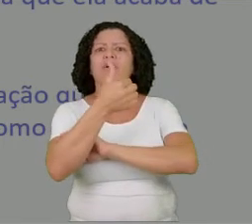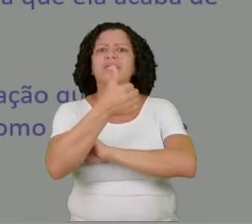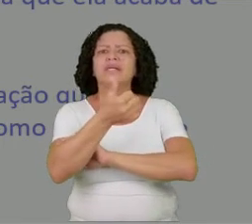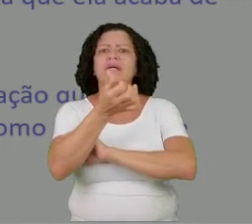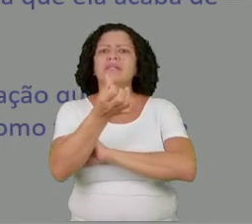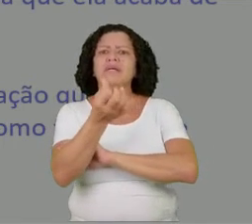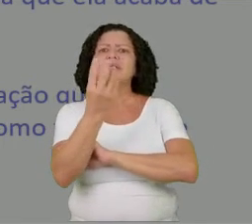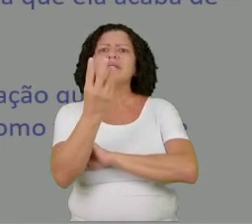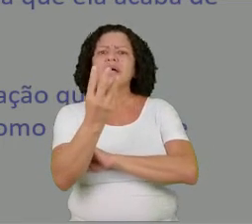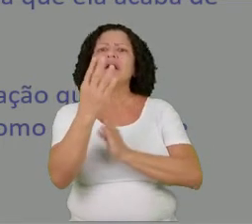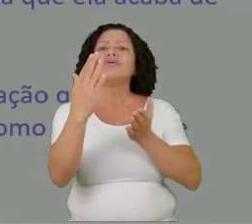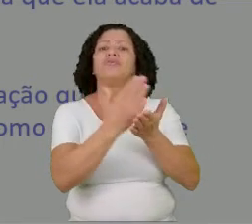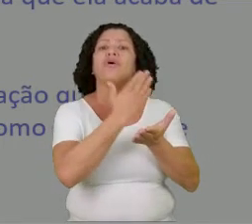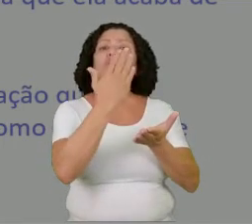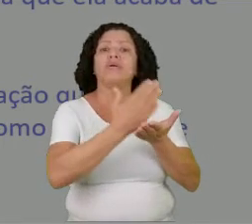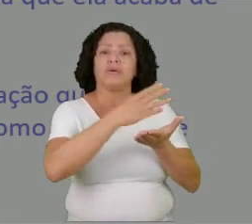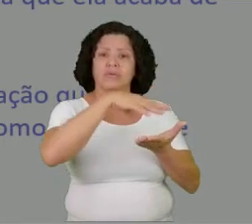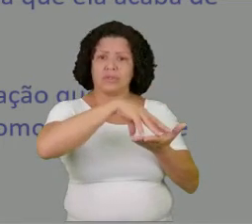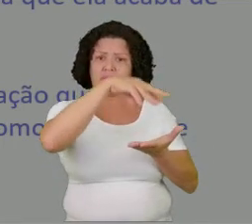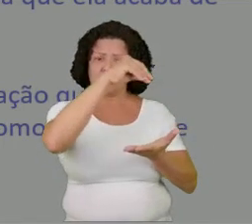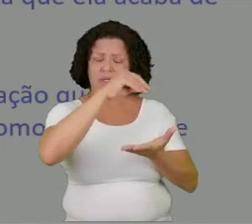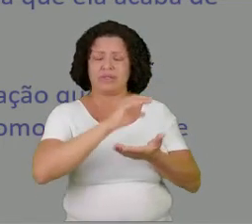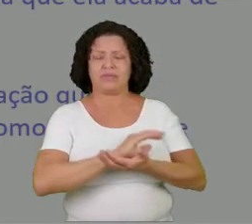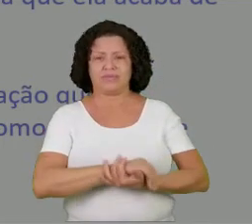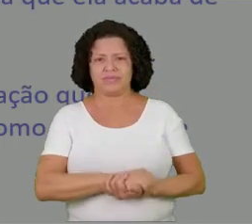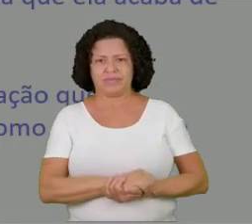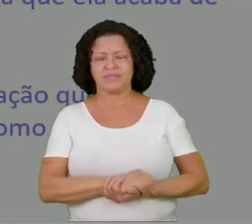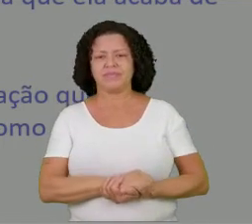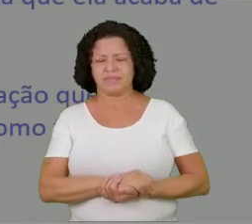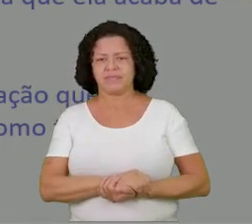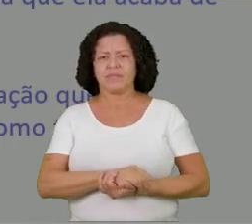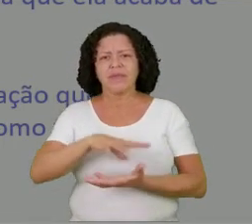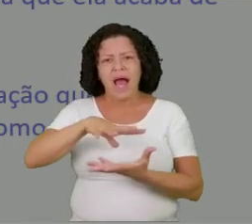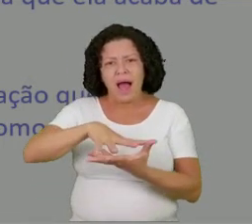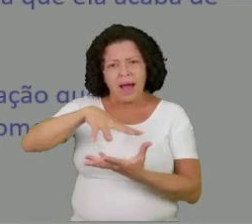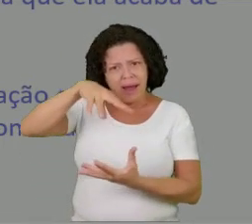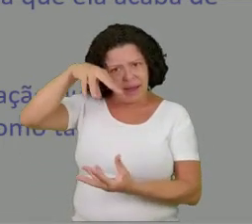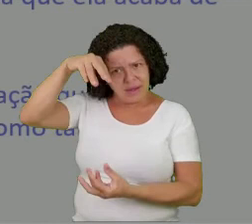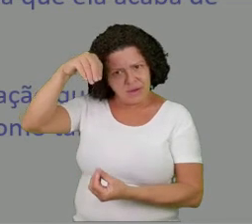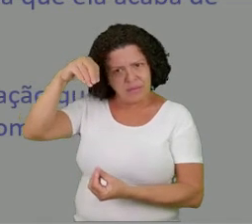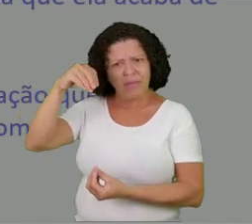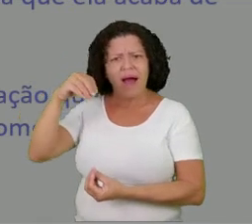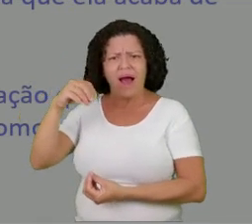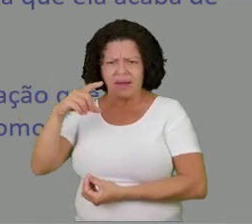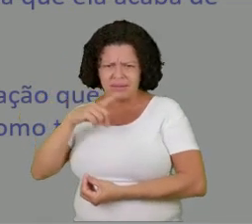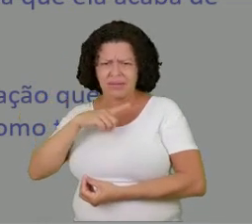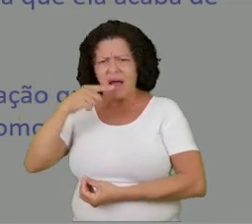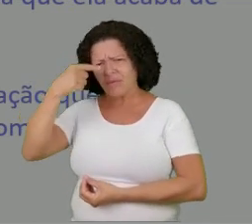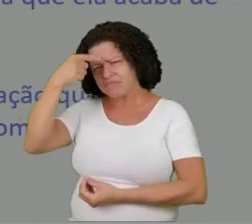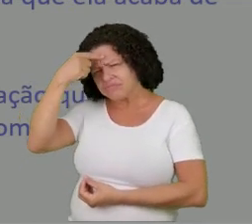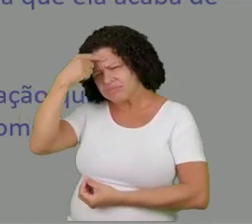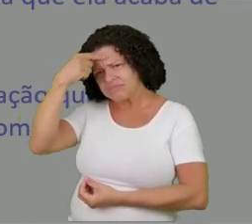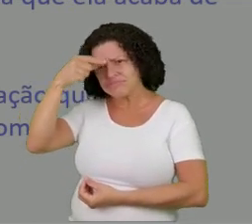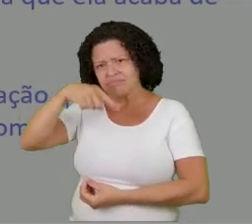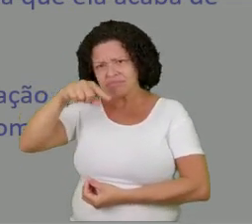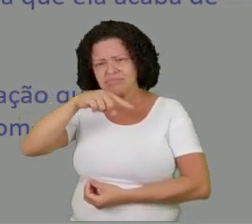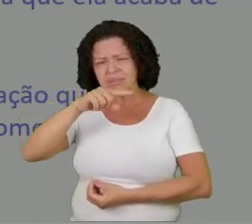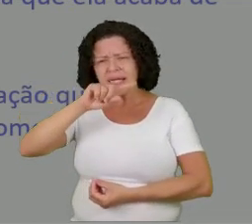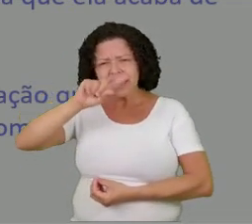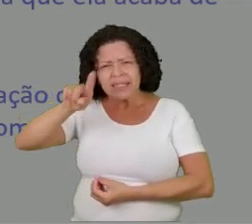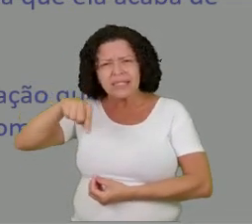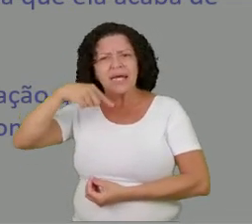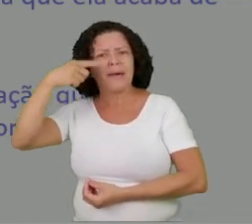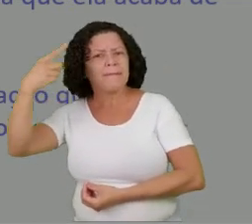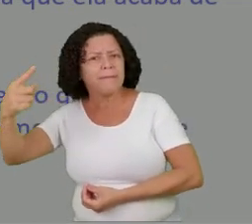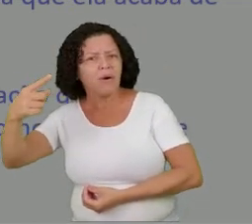Vejam só a pergunta 163 do Livro dos Espíritos. A alma tem consciência de